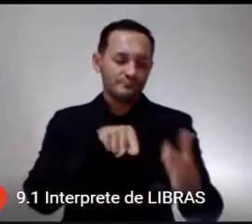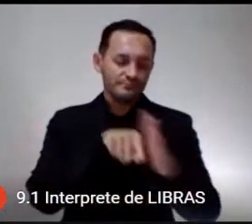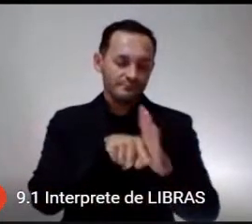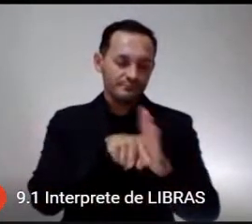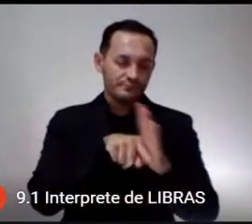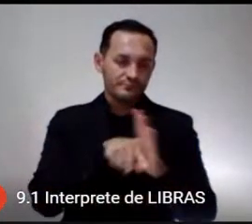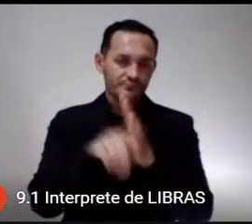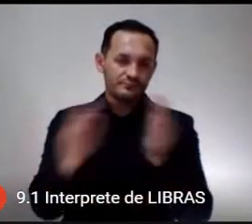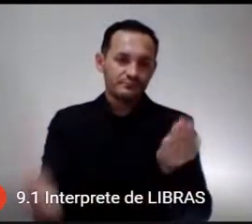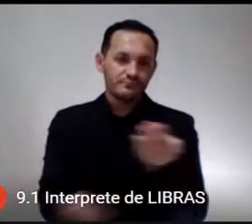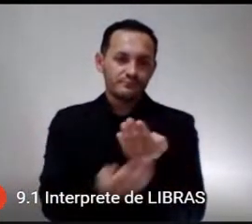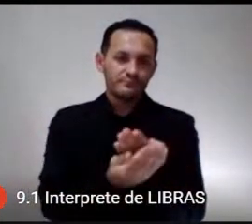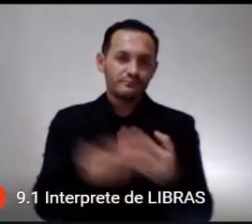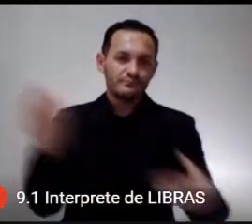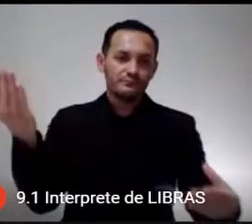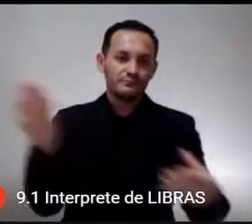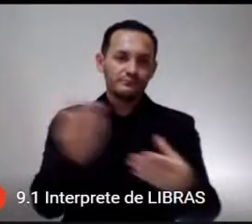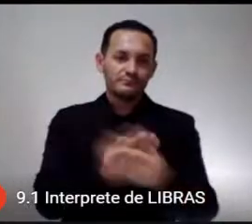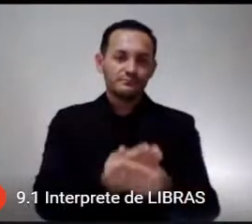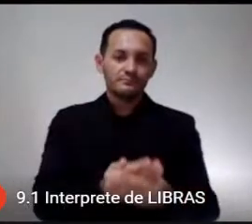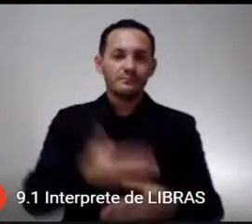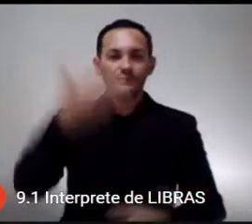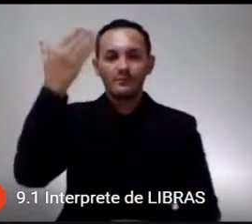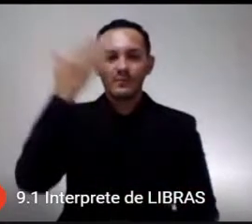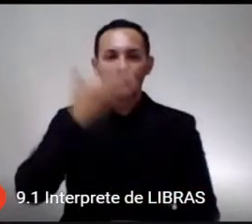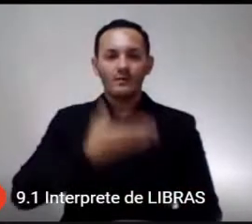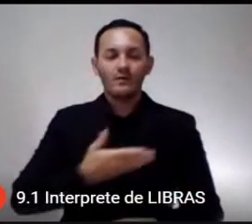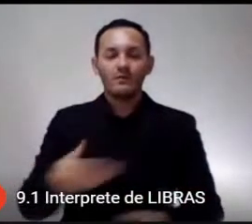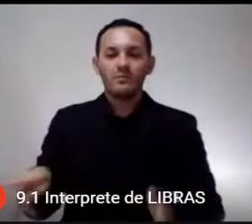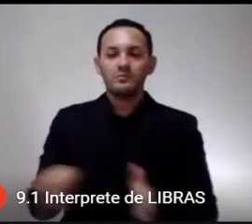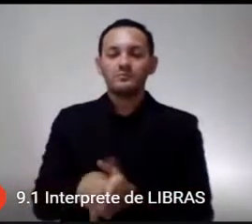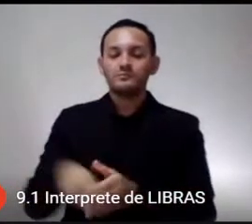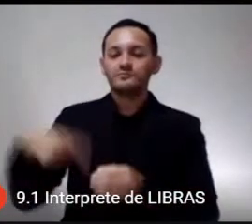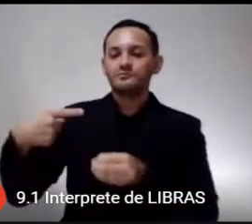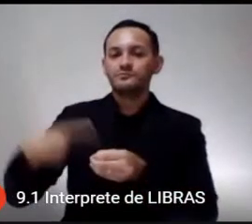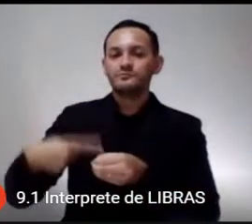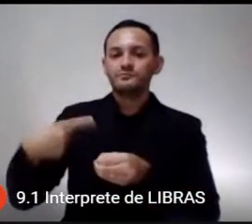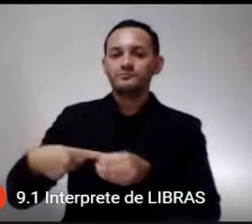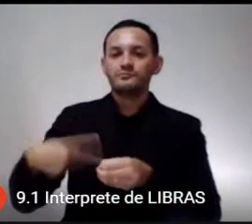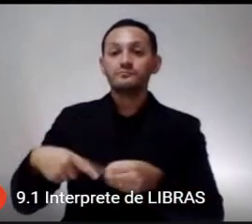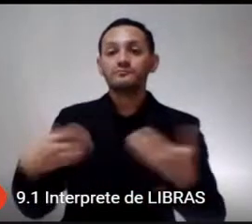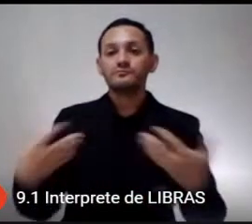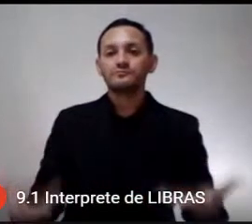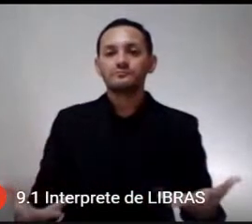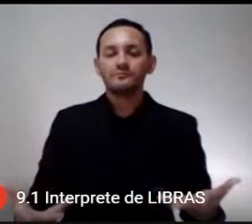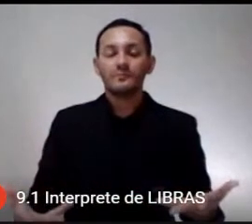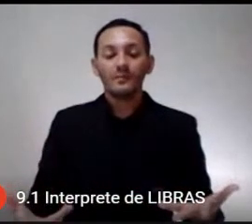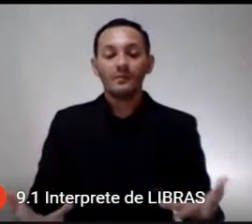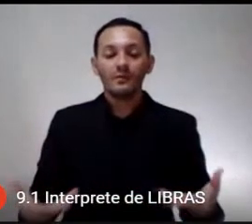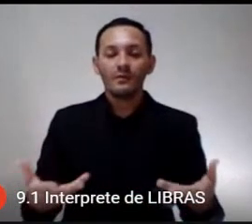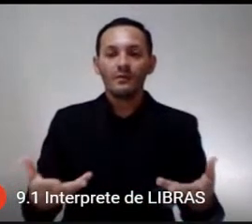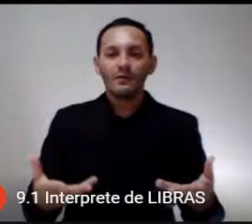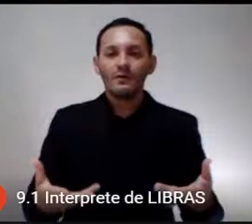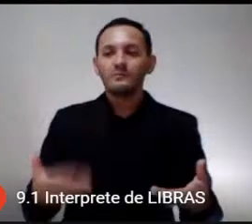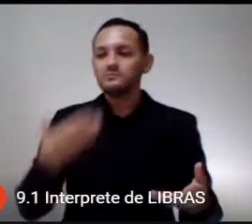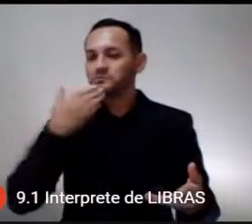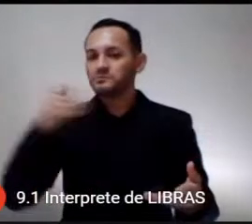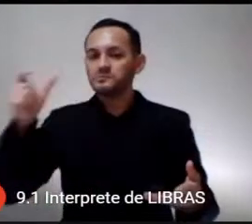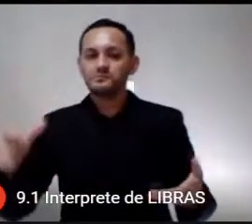processo a prova de vínculo à zona eleitoral ou não. Aqui no caso concreto, a recorrente